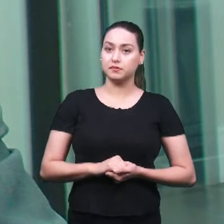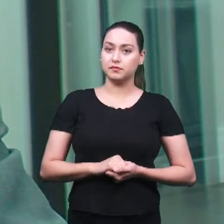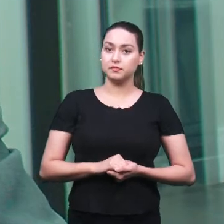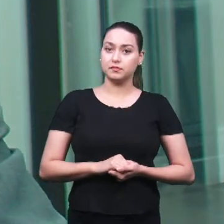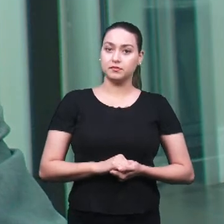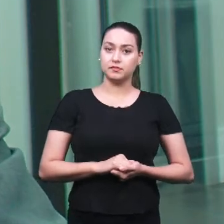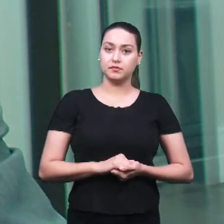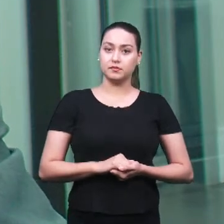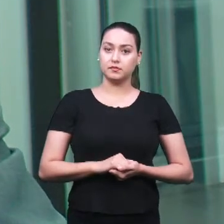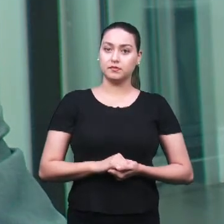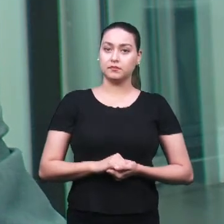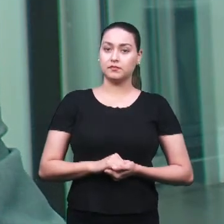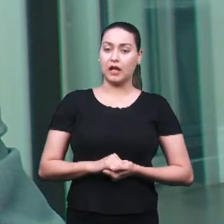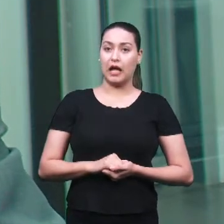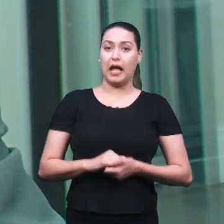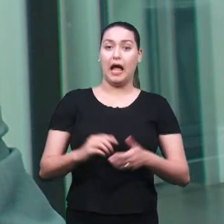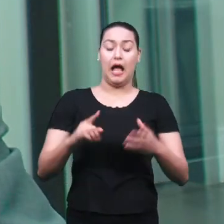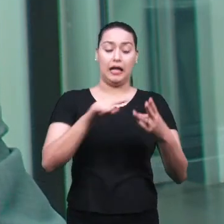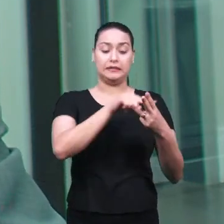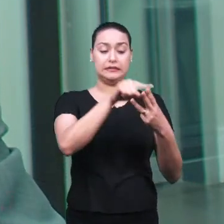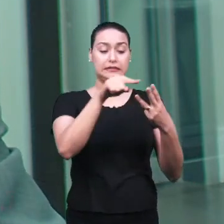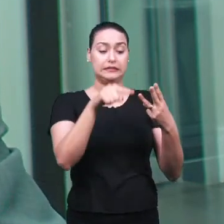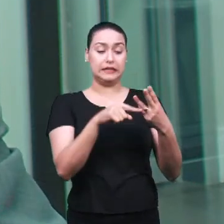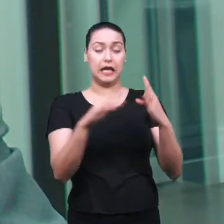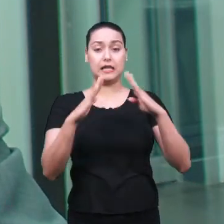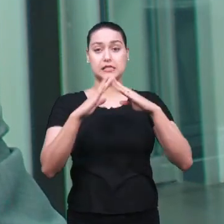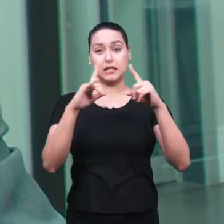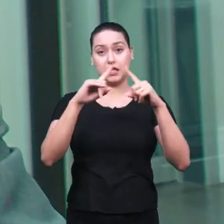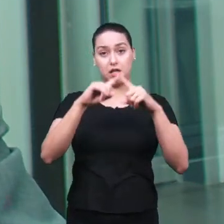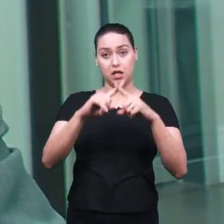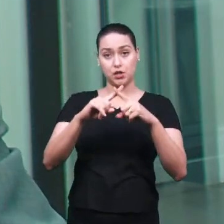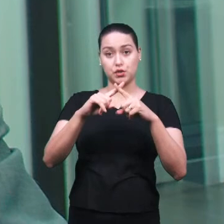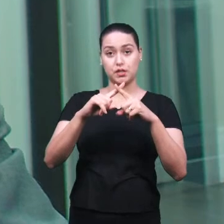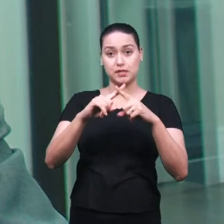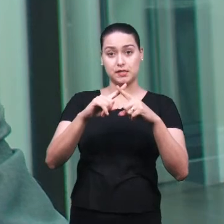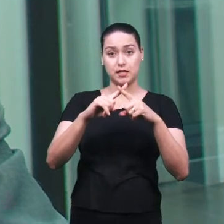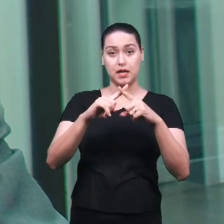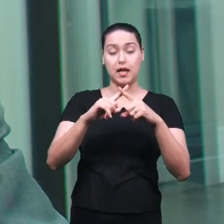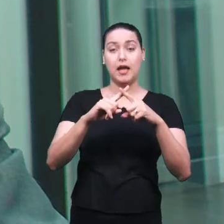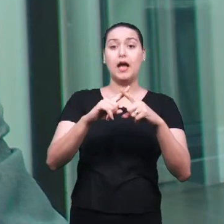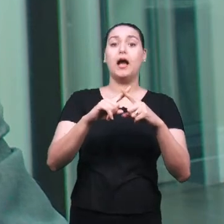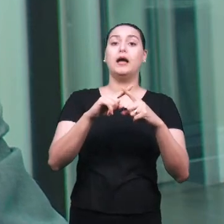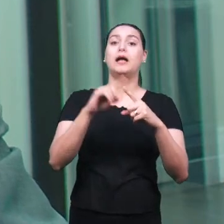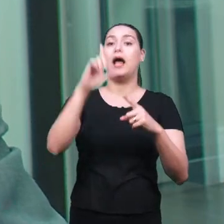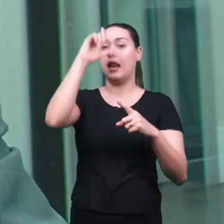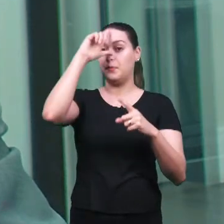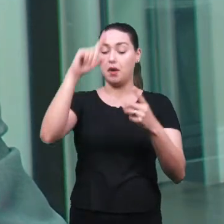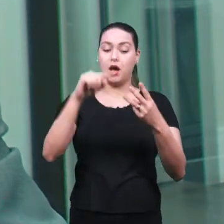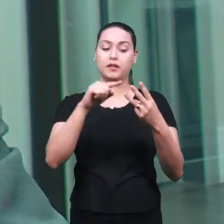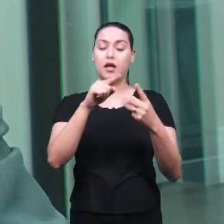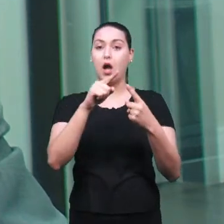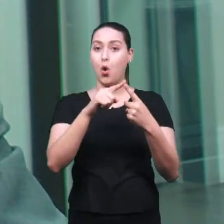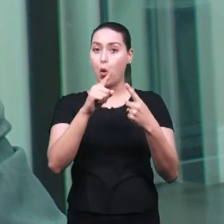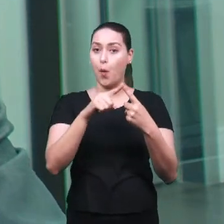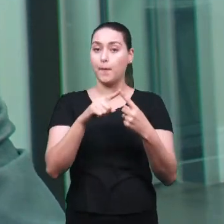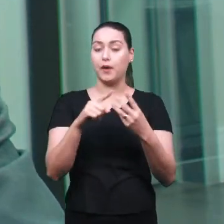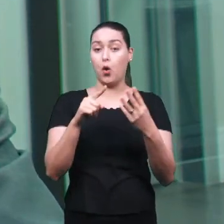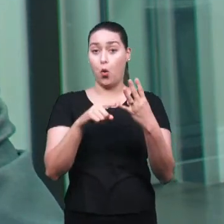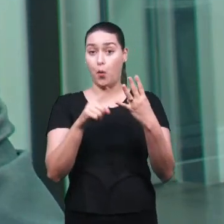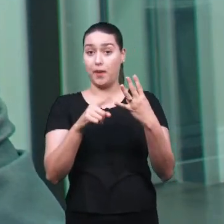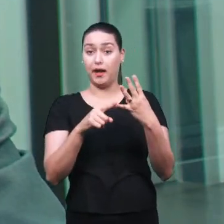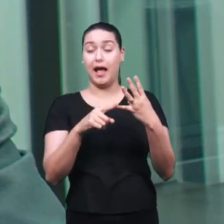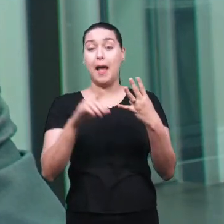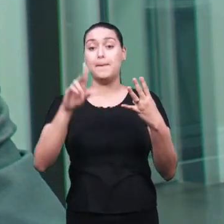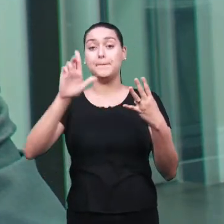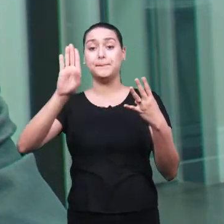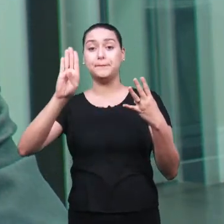formatação nessa coordenação. São 3 igrejas na Alemanha, uma igreja em Berlim, uma igreja em Munique e uma igreja